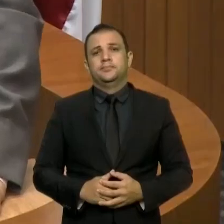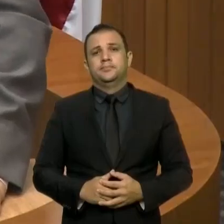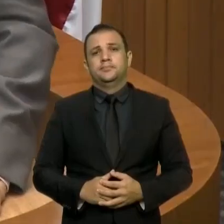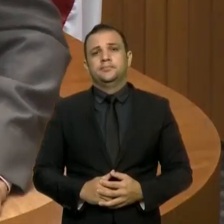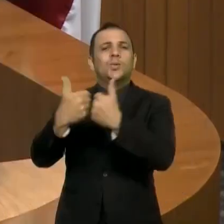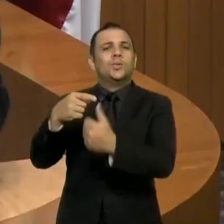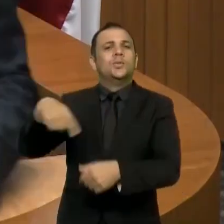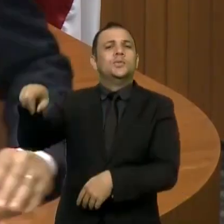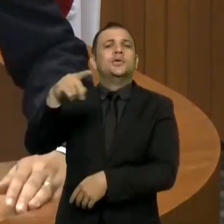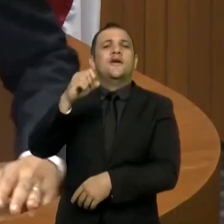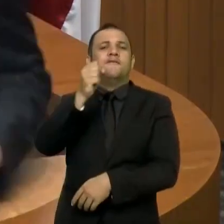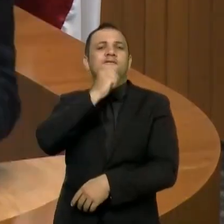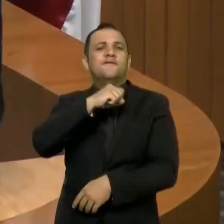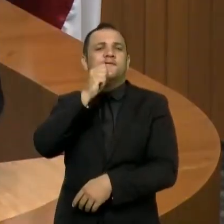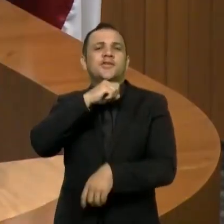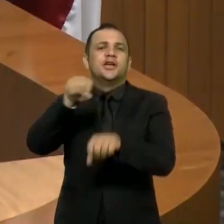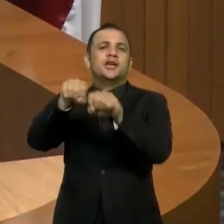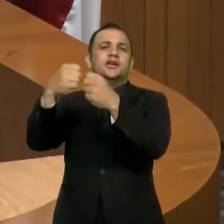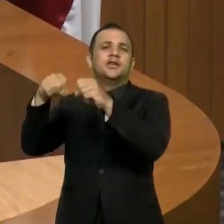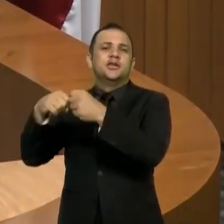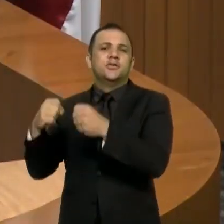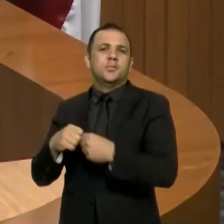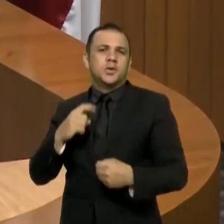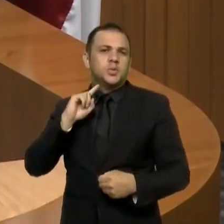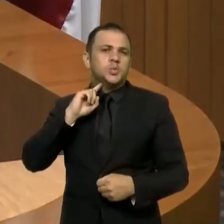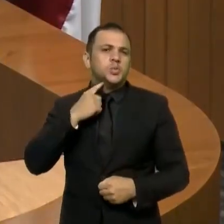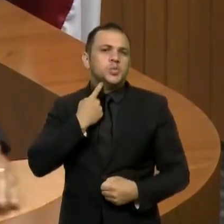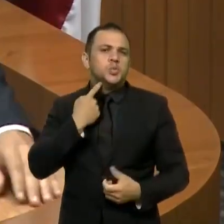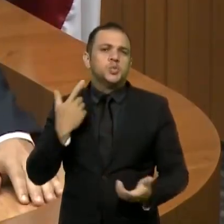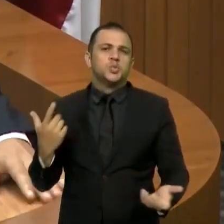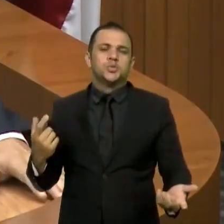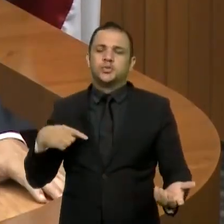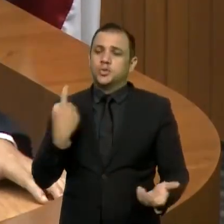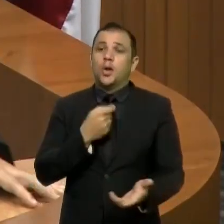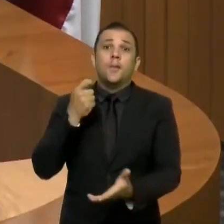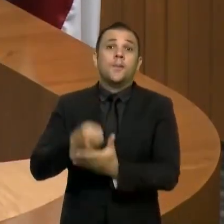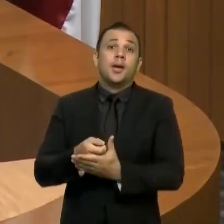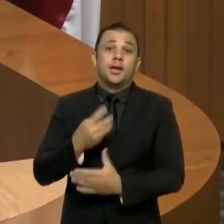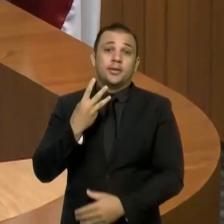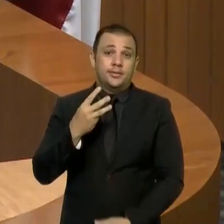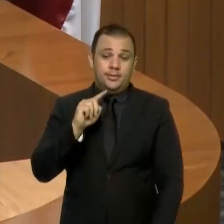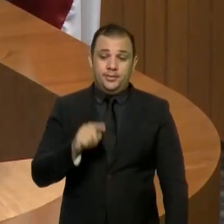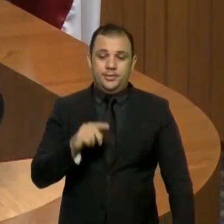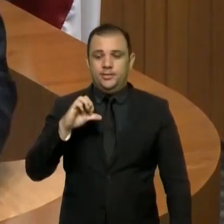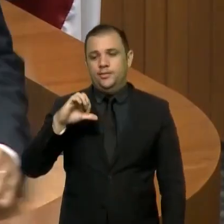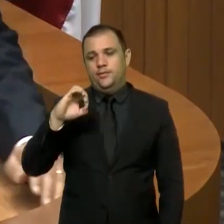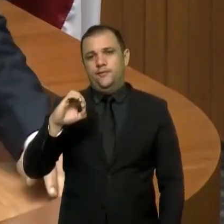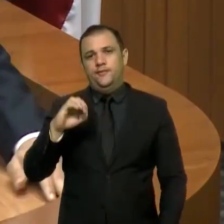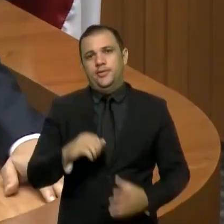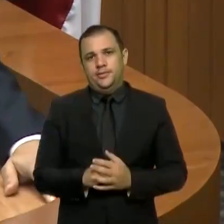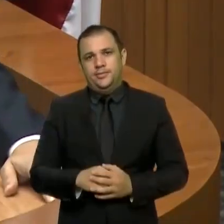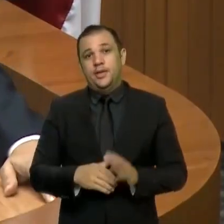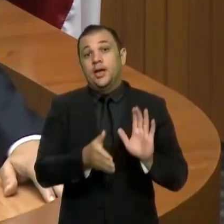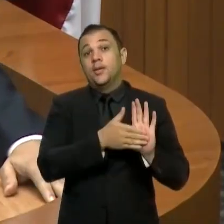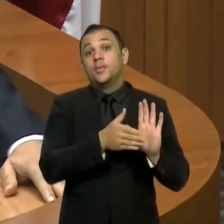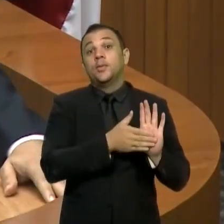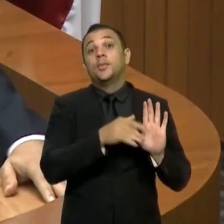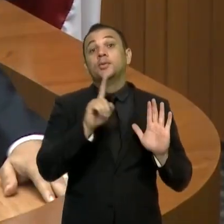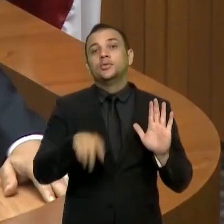evitar aumentos que possam afetar o bolso dos usuários. A proposta do SESC é para aumentar a passagem para R$